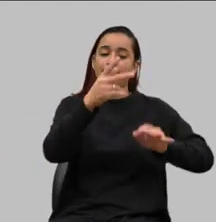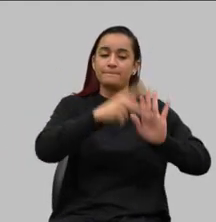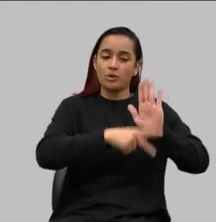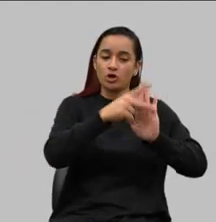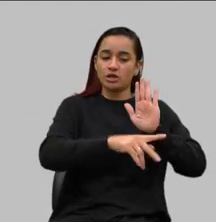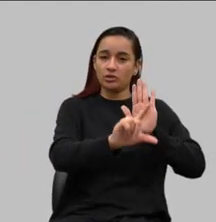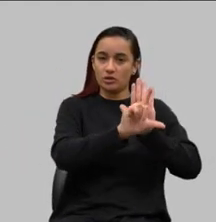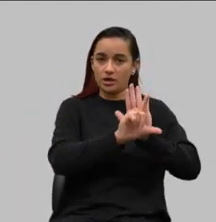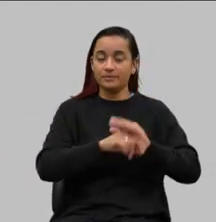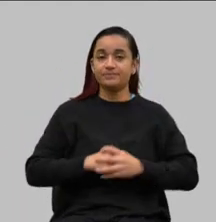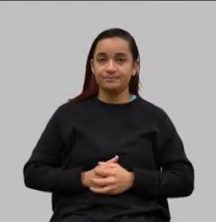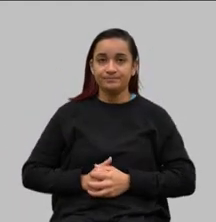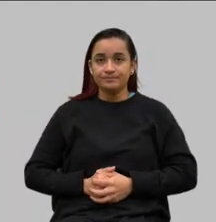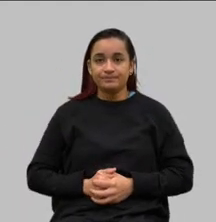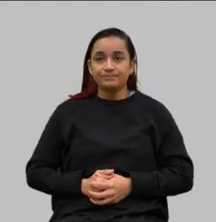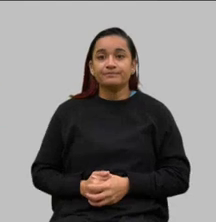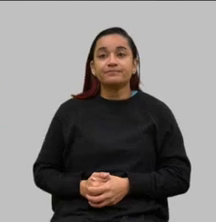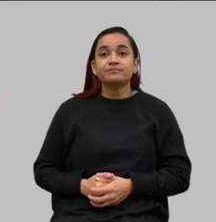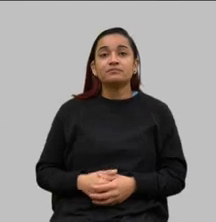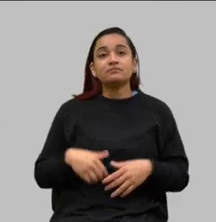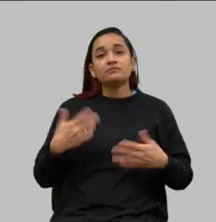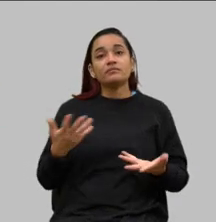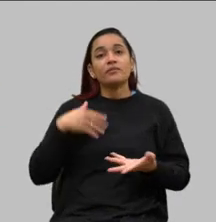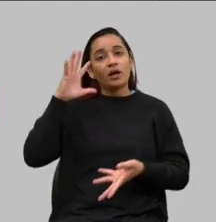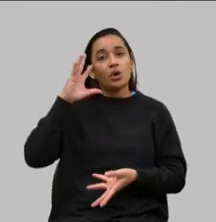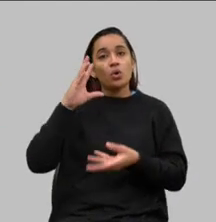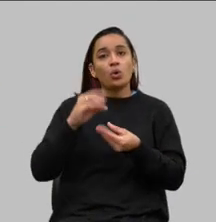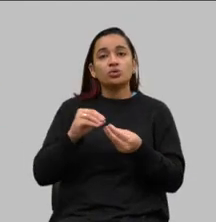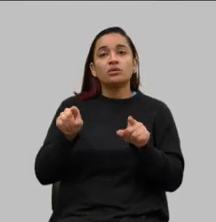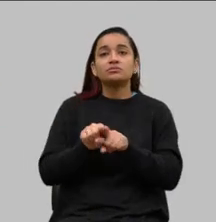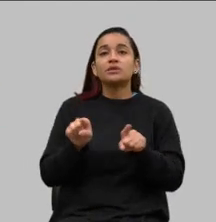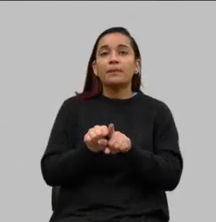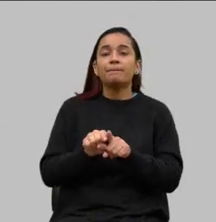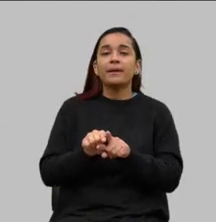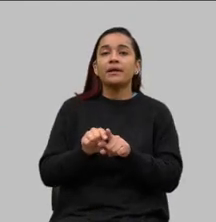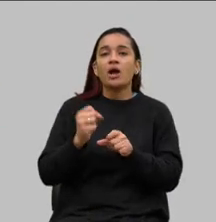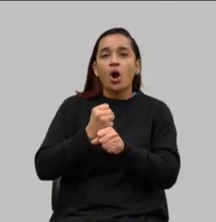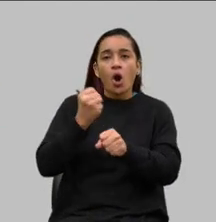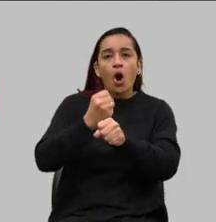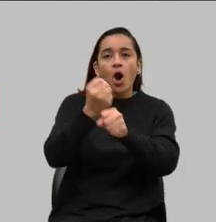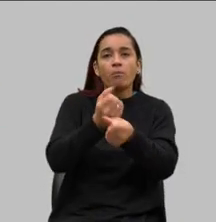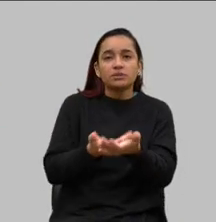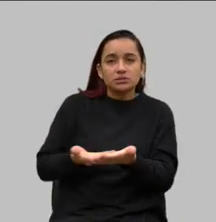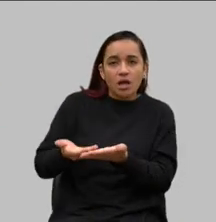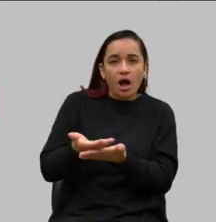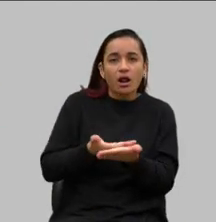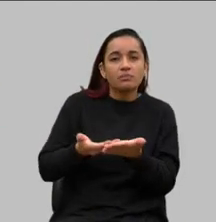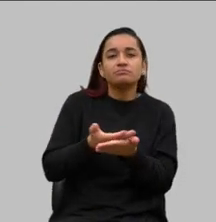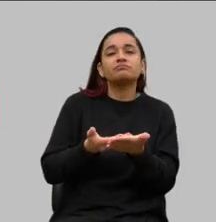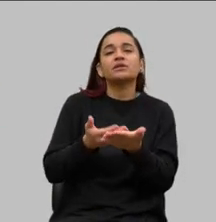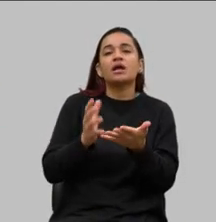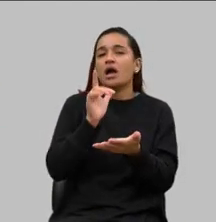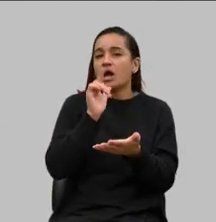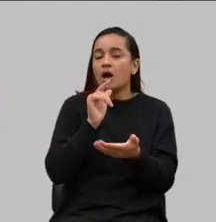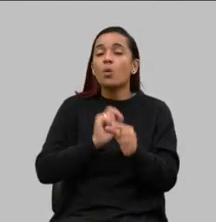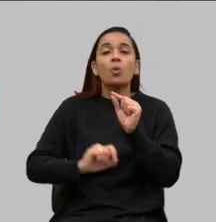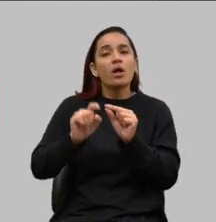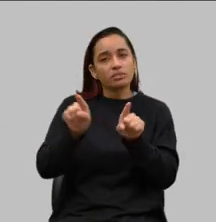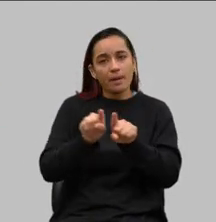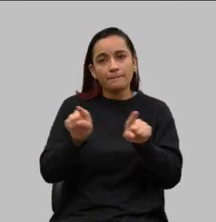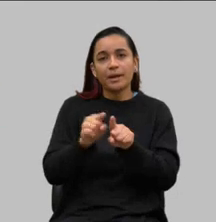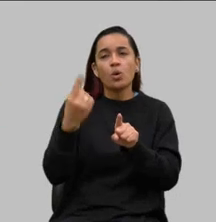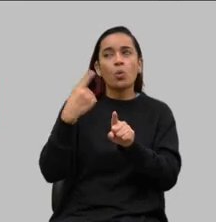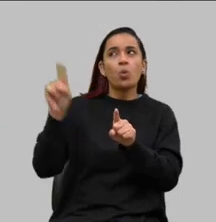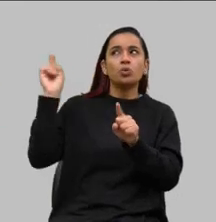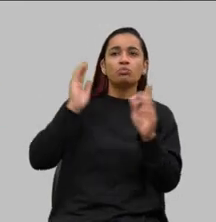regionais bem conclusão de obras de esgotamento sanitário também né no último período Nova